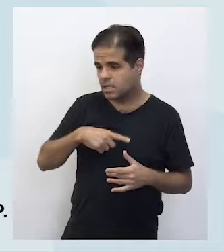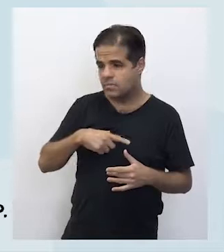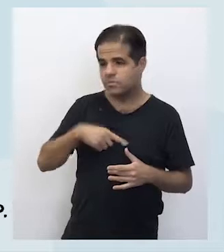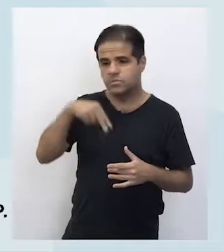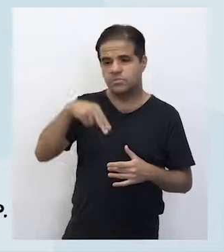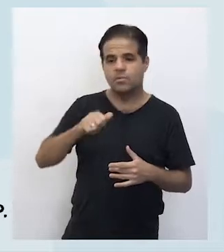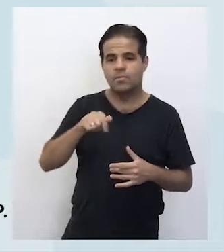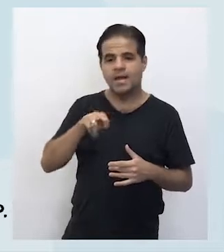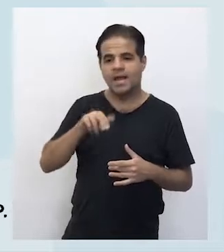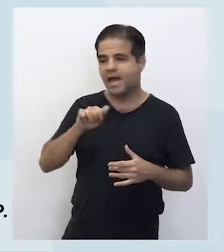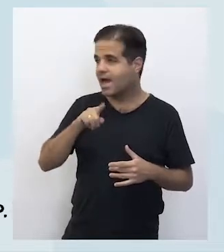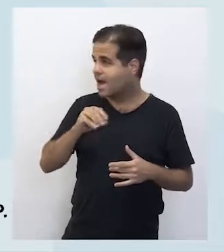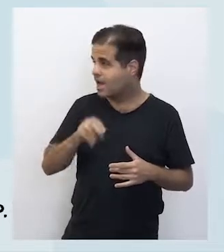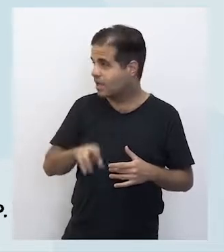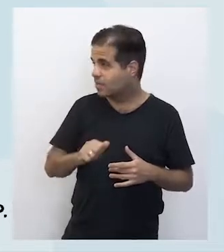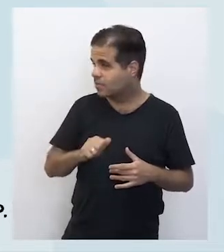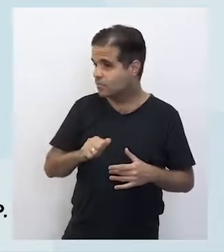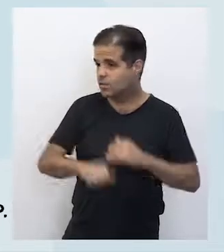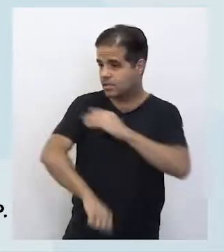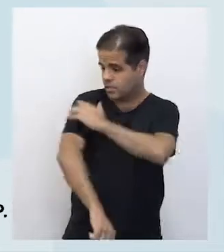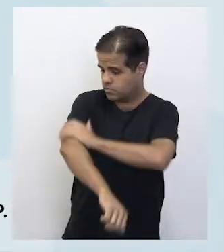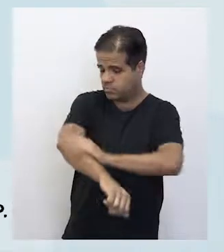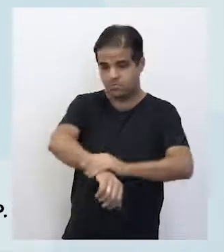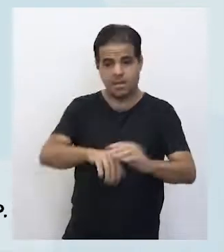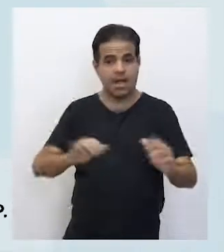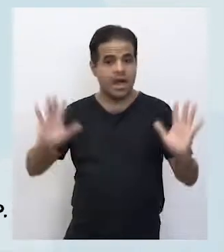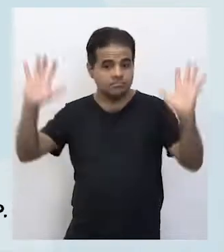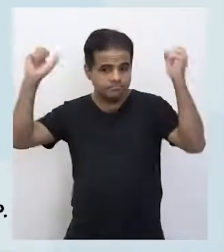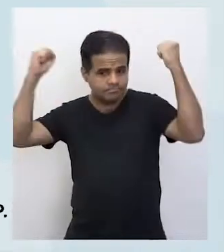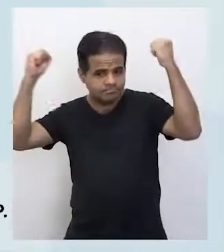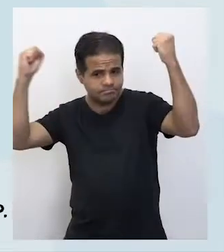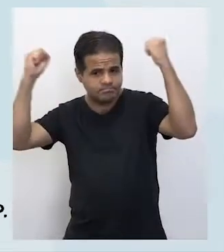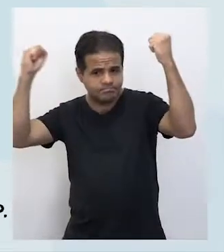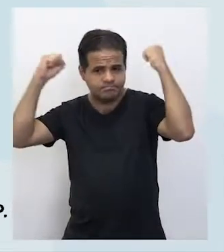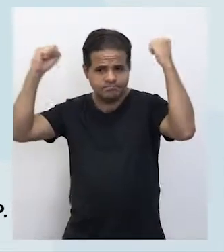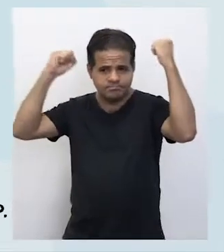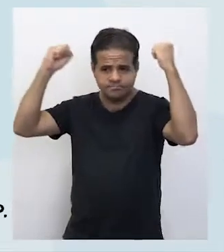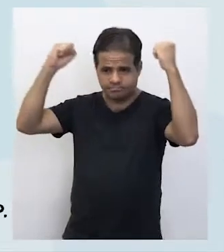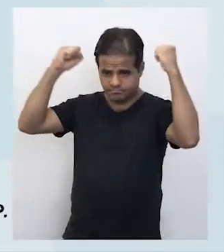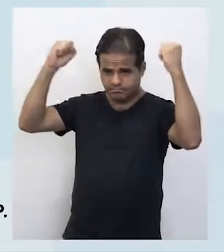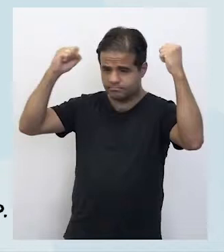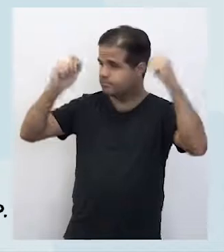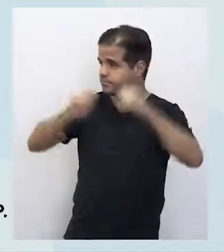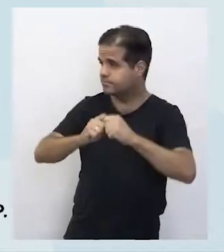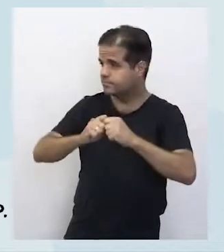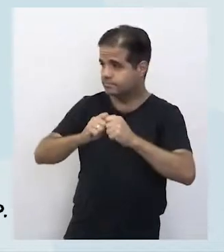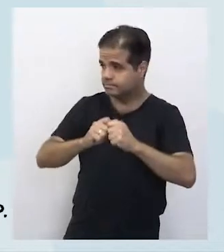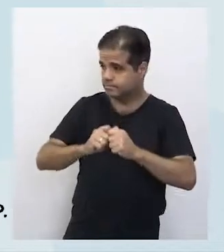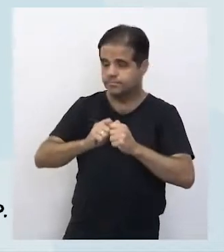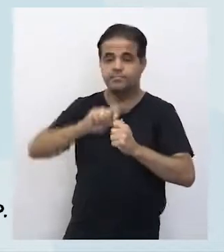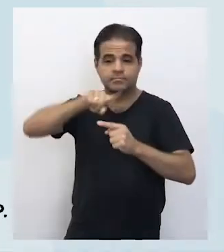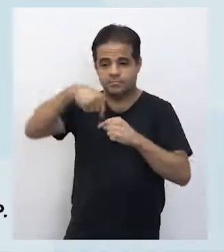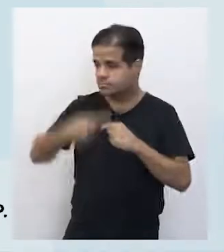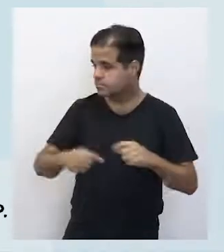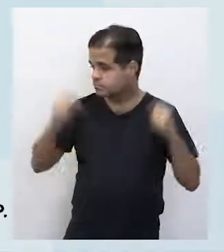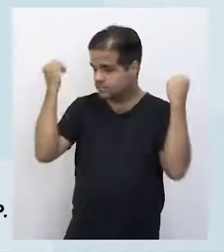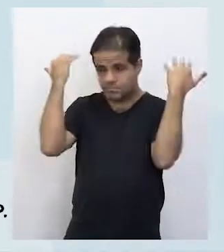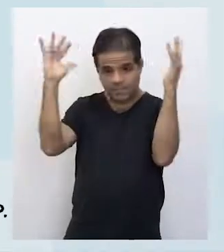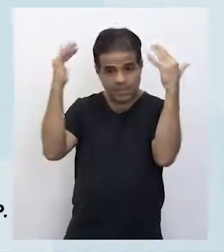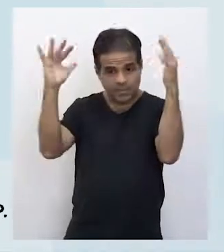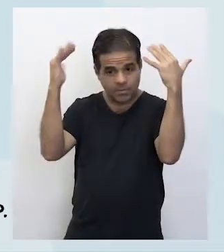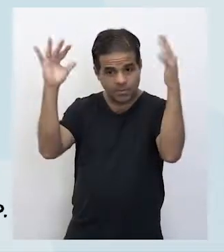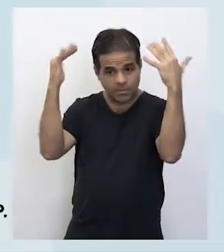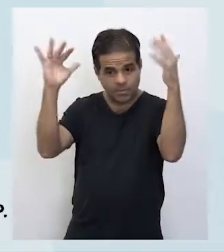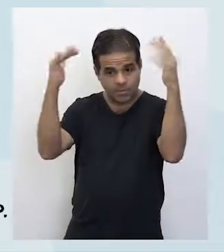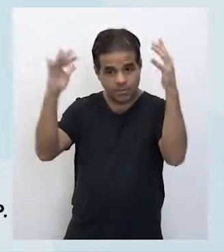né? Que ela está com os braços levantados e ela está fazendo aí posso falar que é uma comemoração, eu não estou